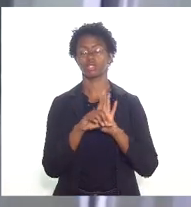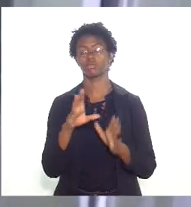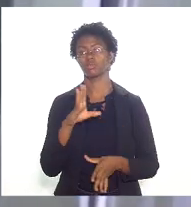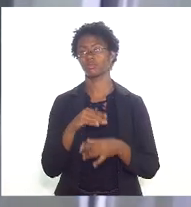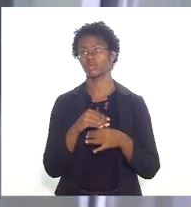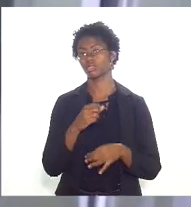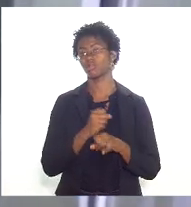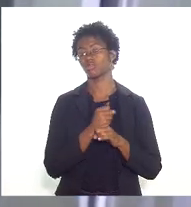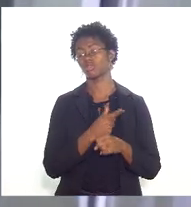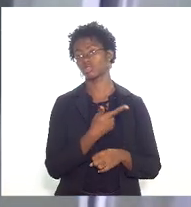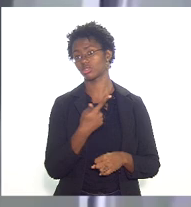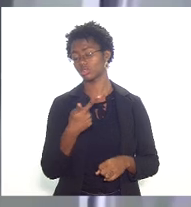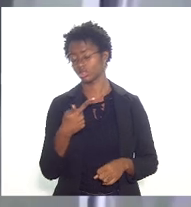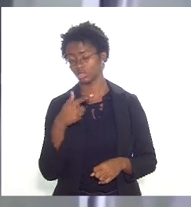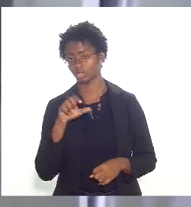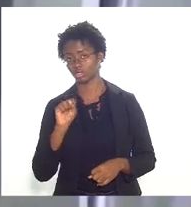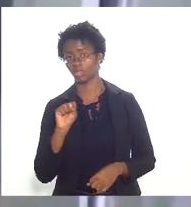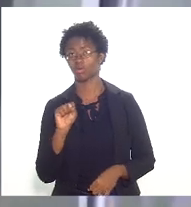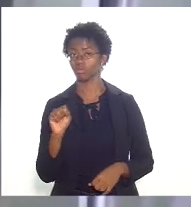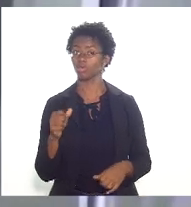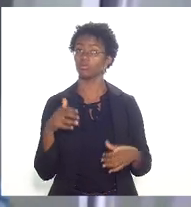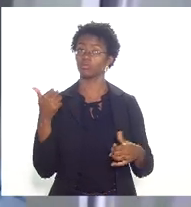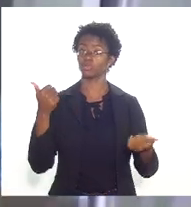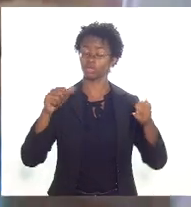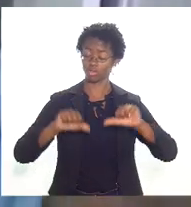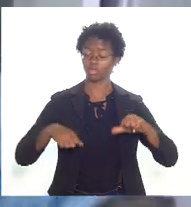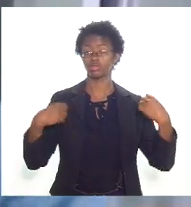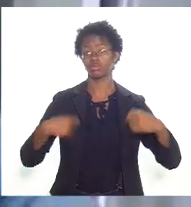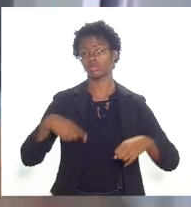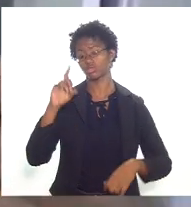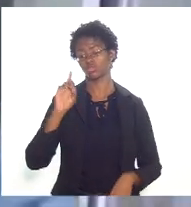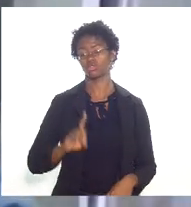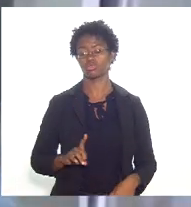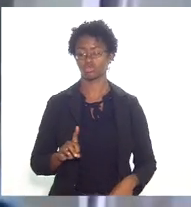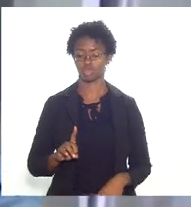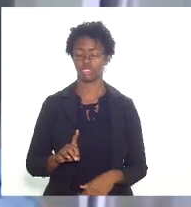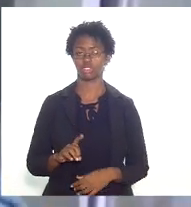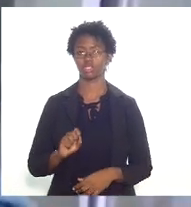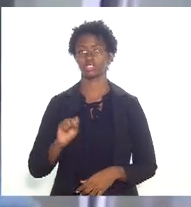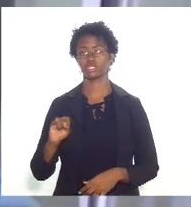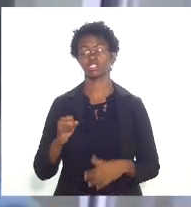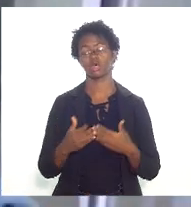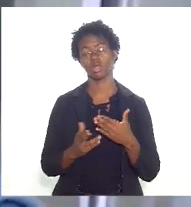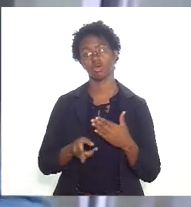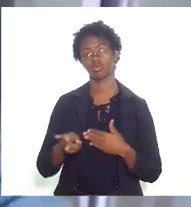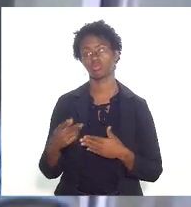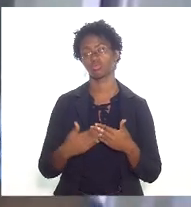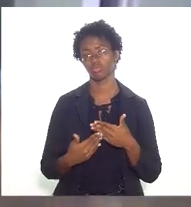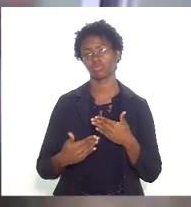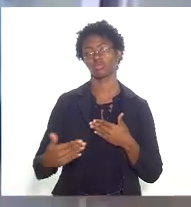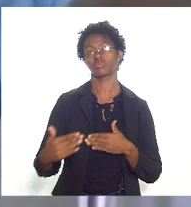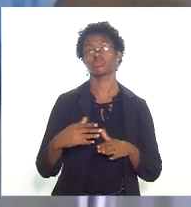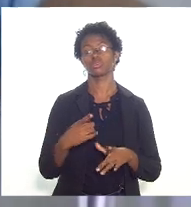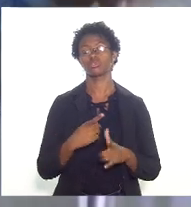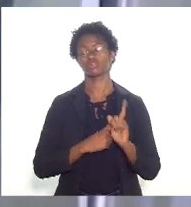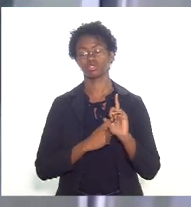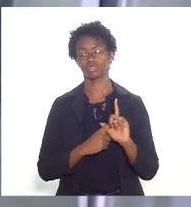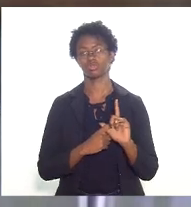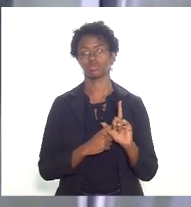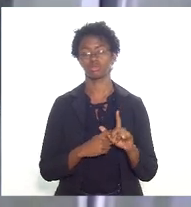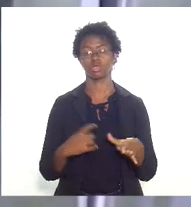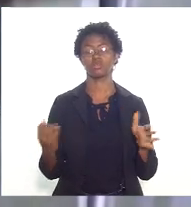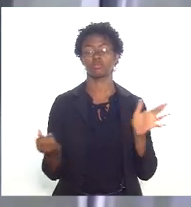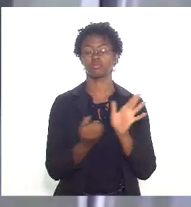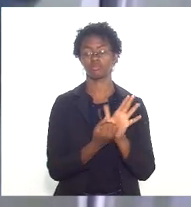aí fica pior a situação a gente tem que ter o direito na hipótese de prorrogação do regime que eu acredito que tá falando aqui sua vida o